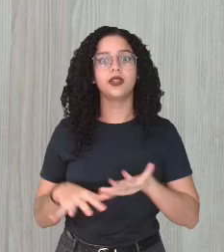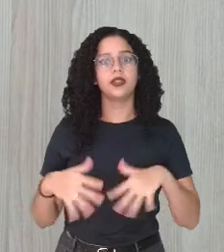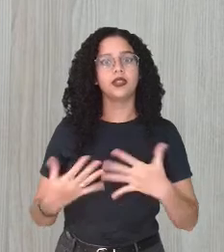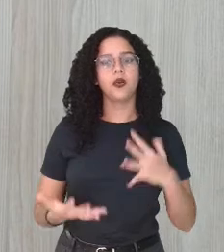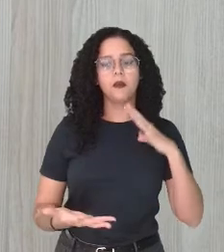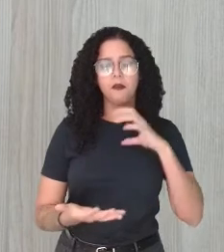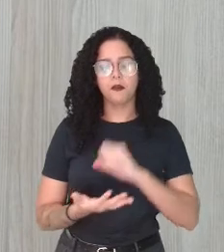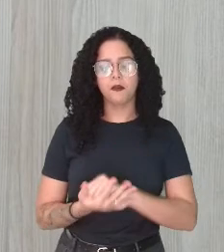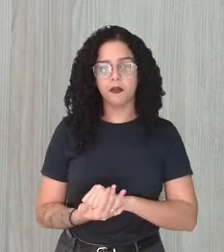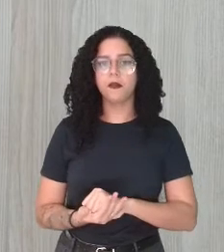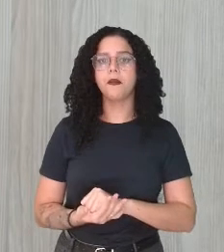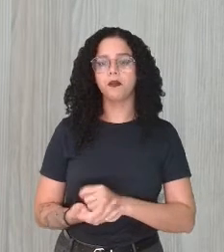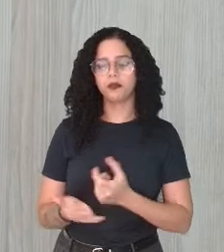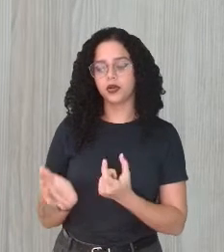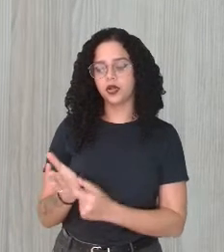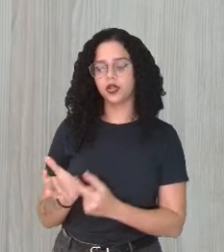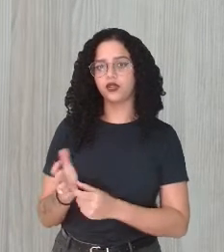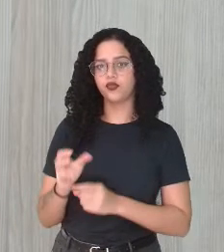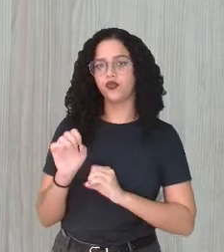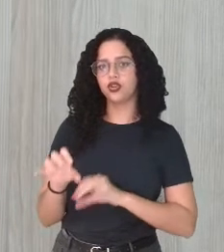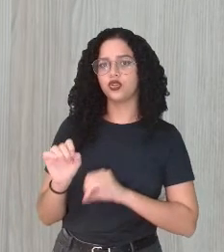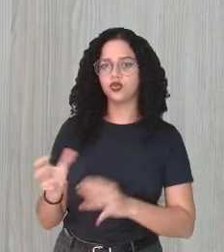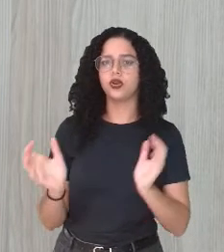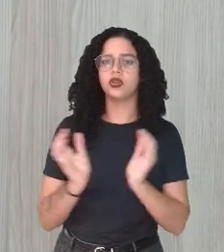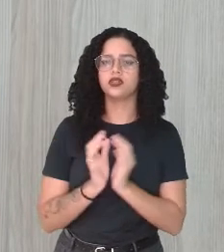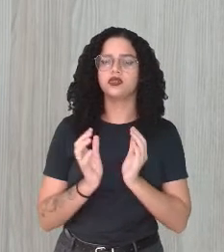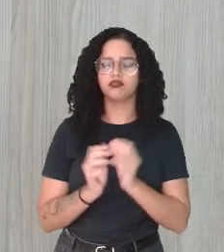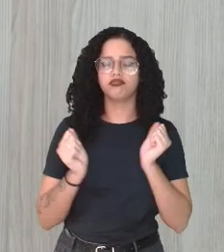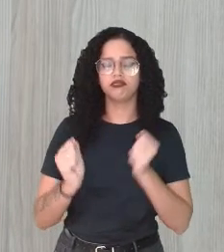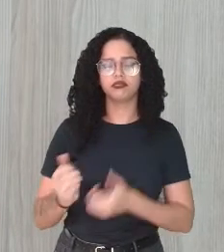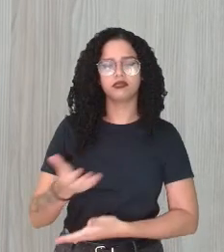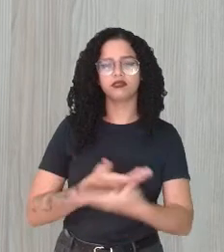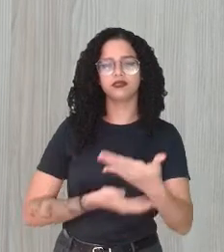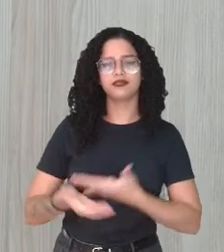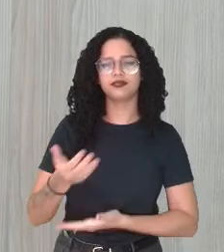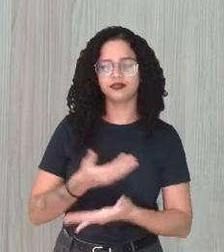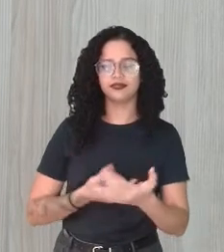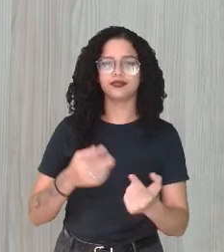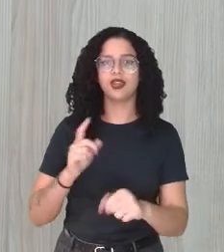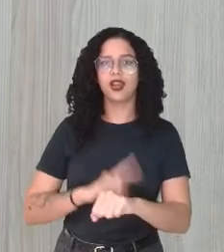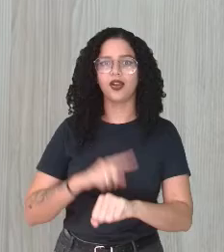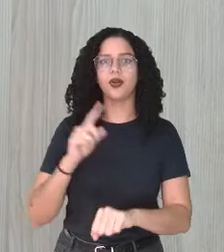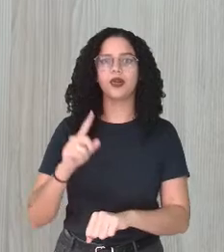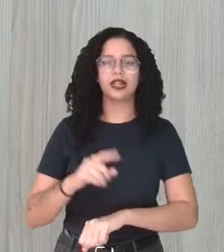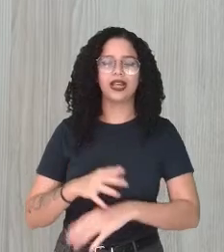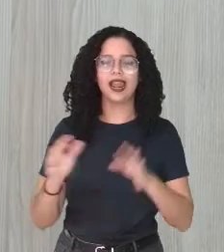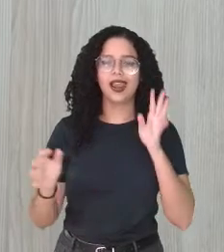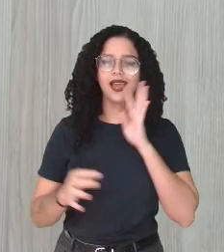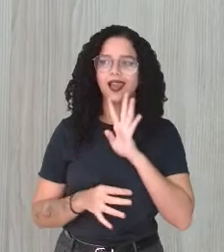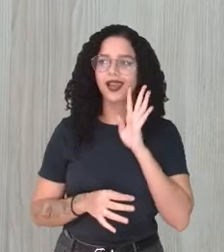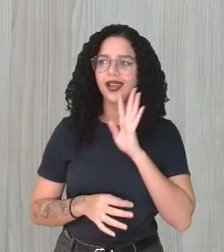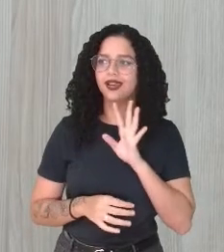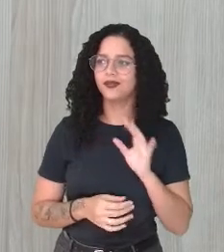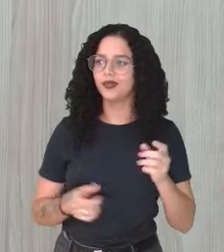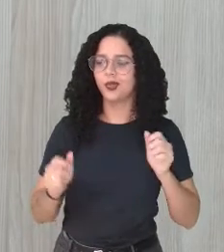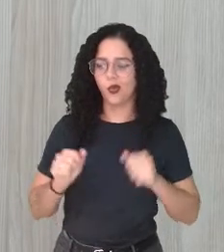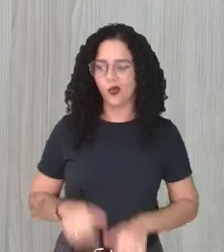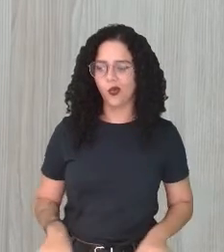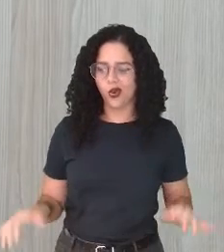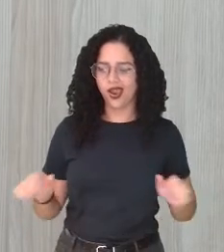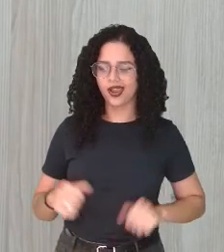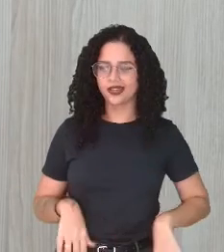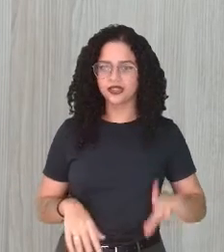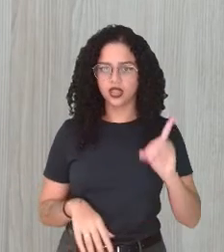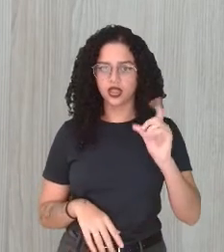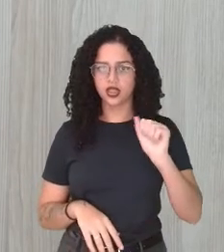o aplicativo do Educa Recife e você pode interagir com a gente aqui ao vivo. Olha que legal. E não gasta os dados móveis,